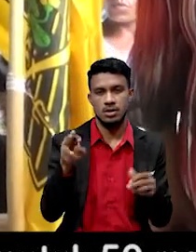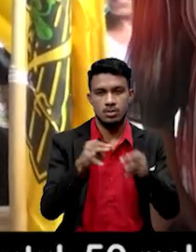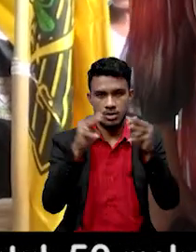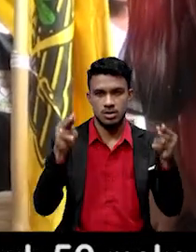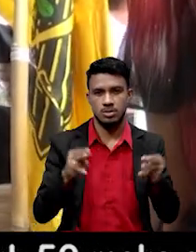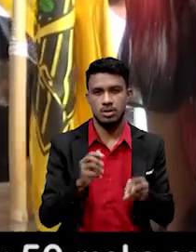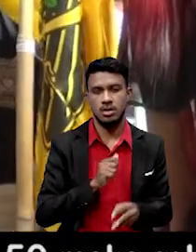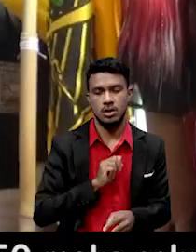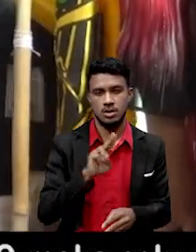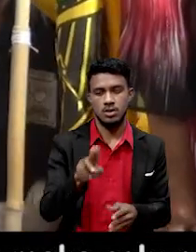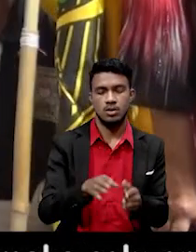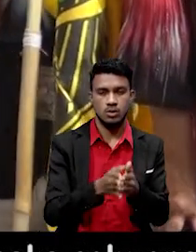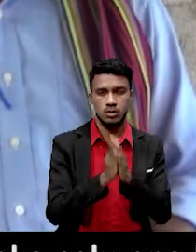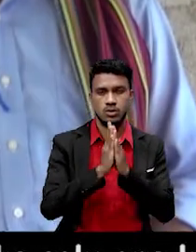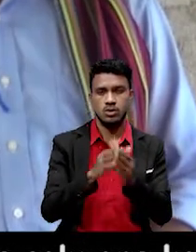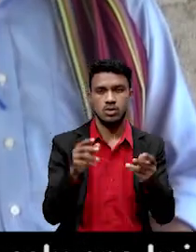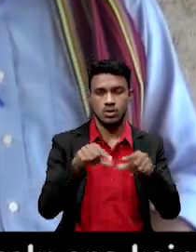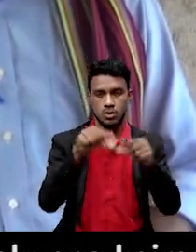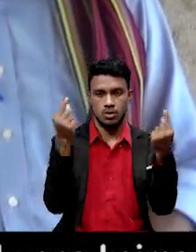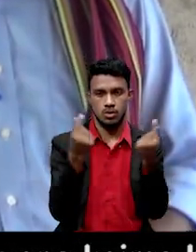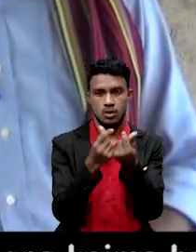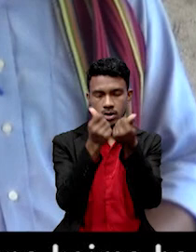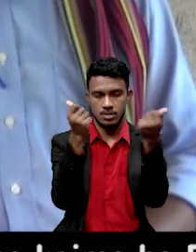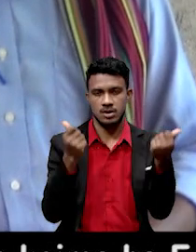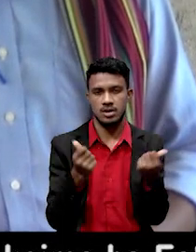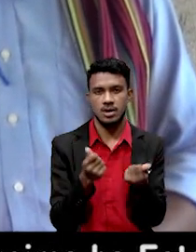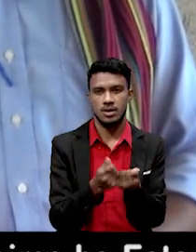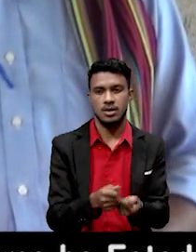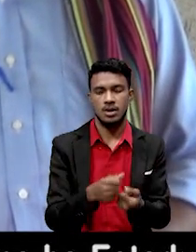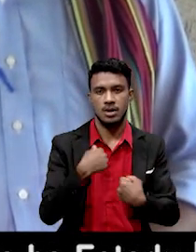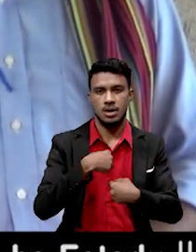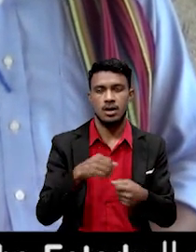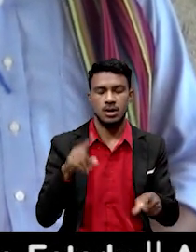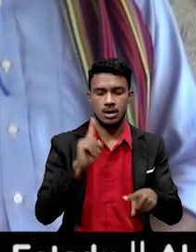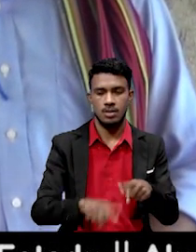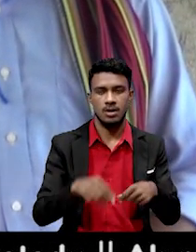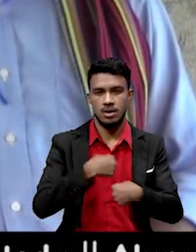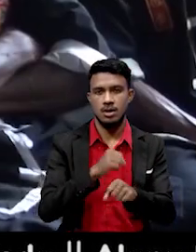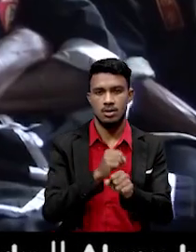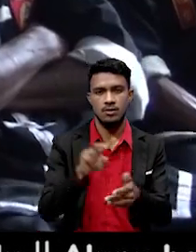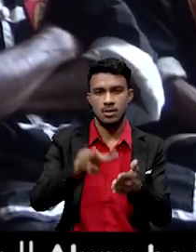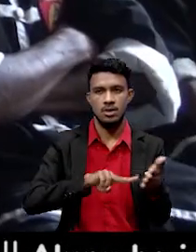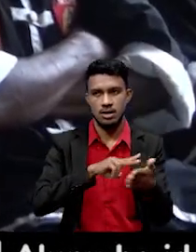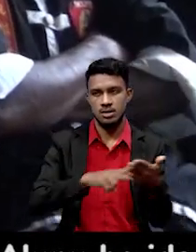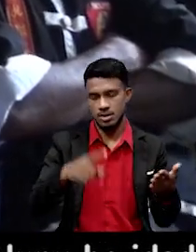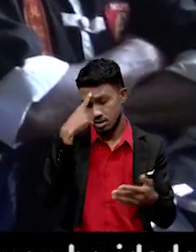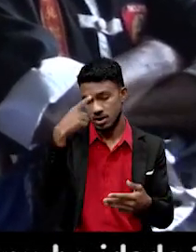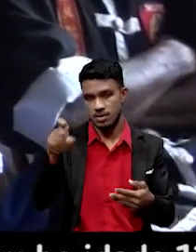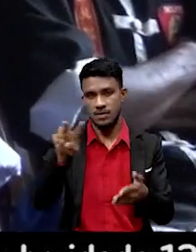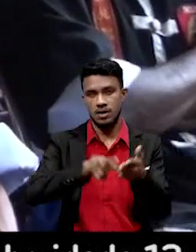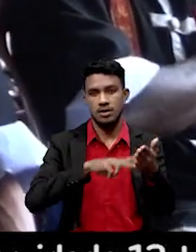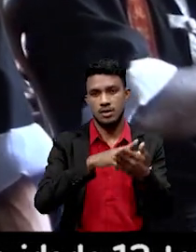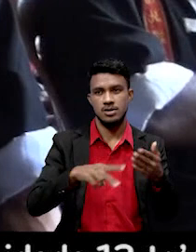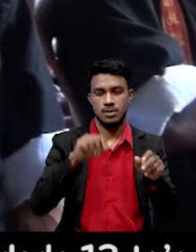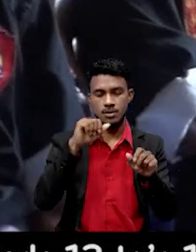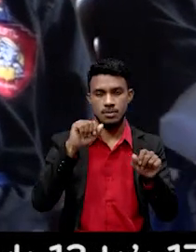Eleu, Lihusi grupo arte marcial no ritual Sira a tua crime e violência. Tamba violência pela resulta e macanec no